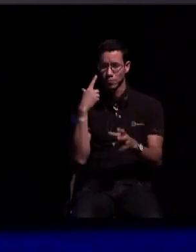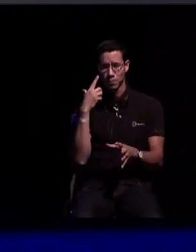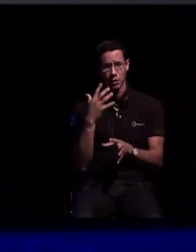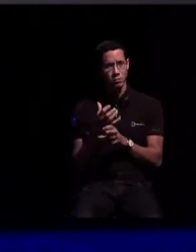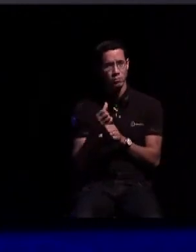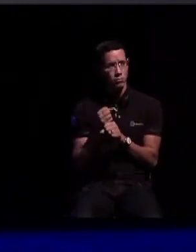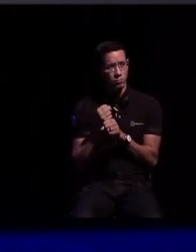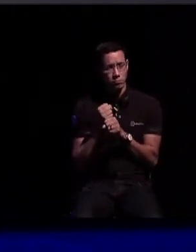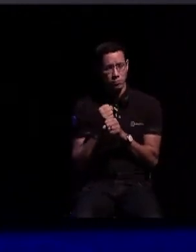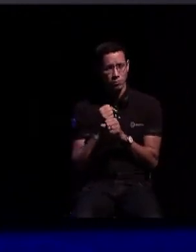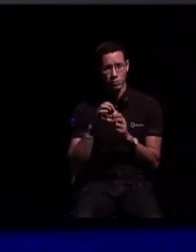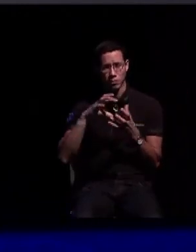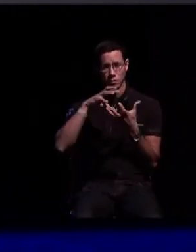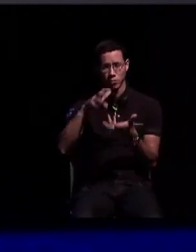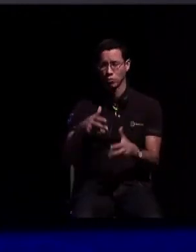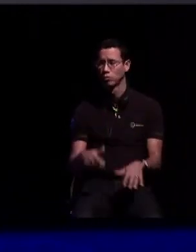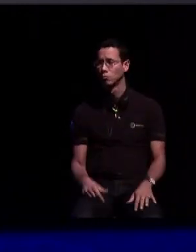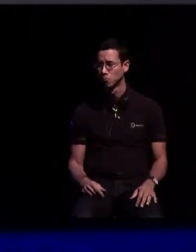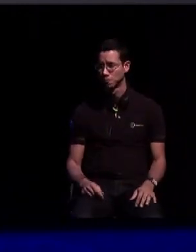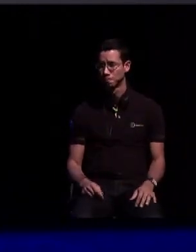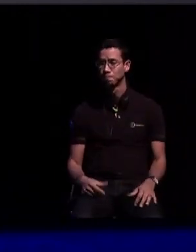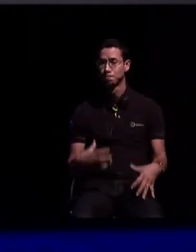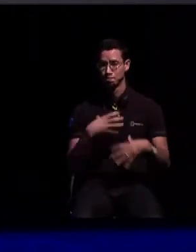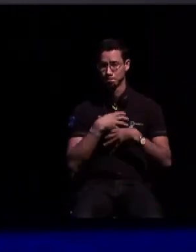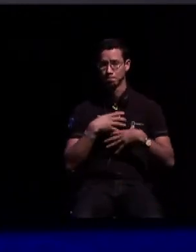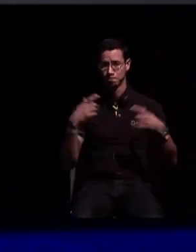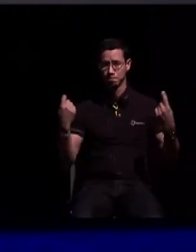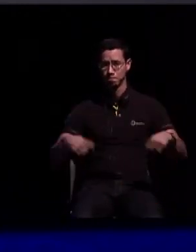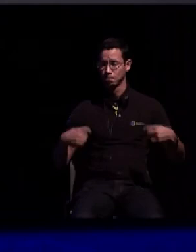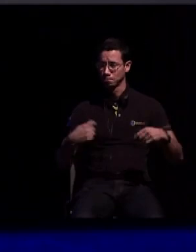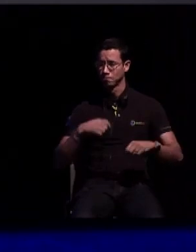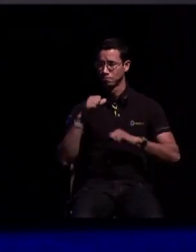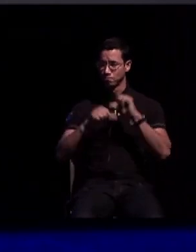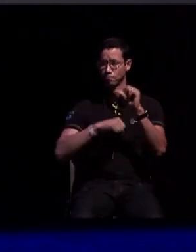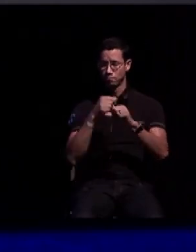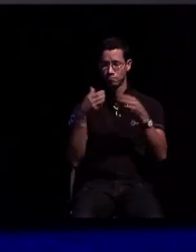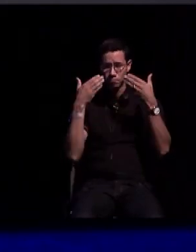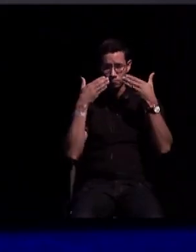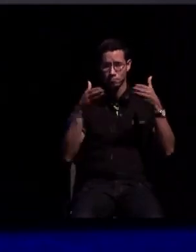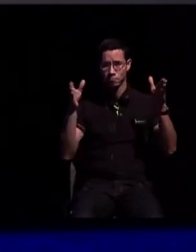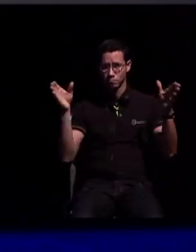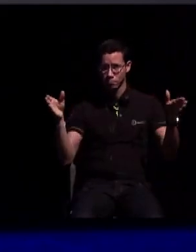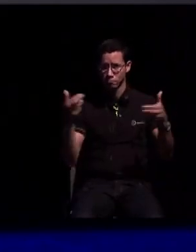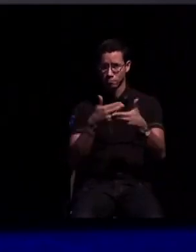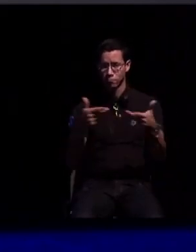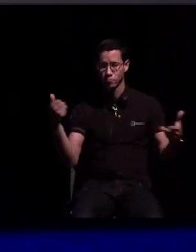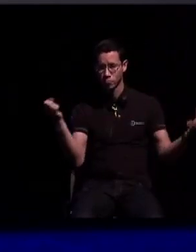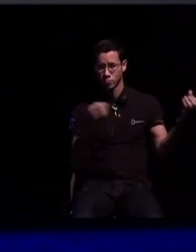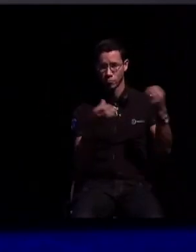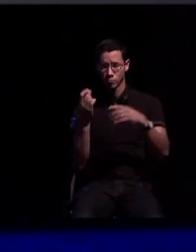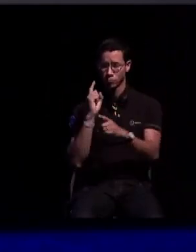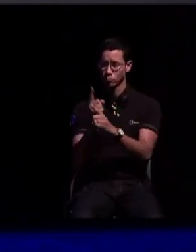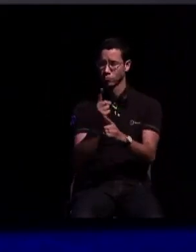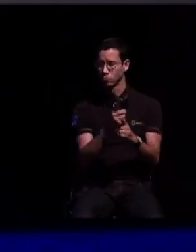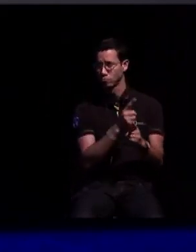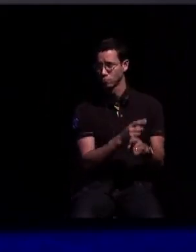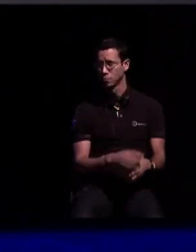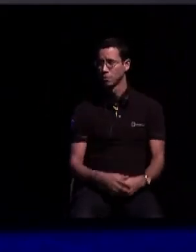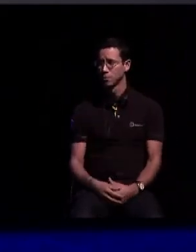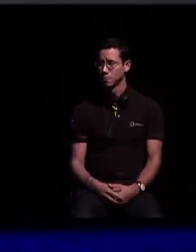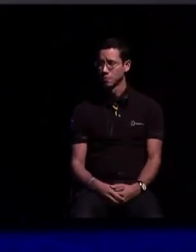congeladas sobre o mundo, etc., e a gente, de algum modo, ser aberto a algo novo, etc. Né? Isso